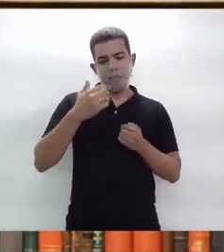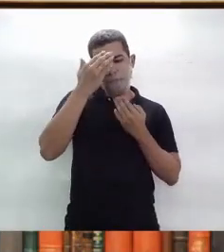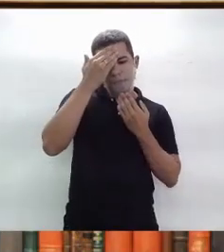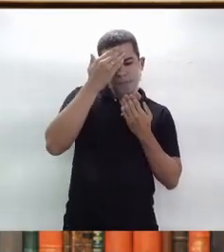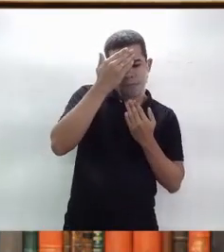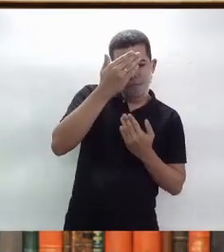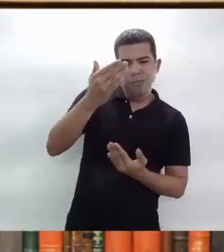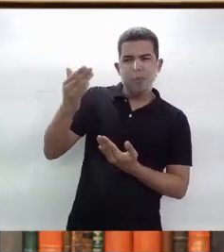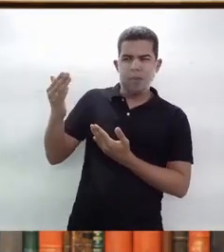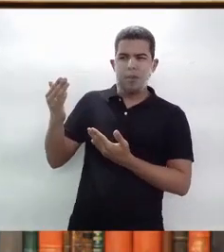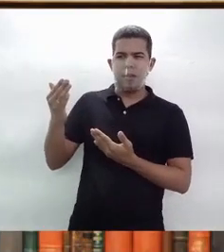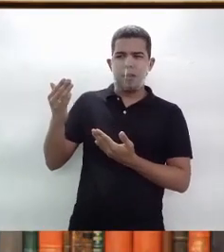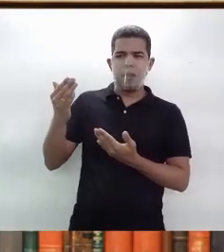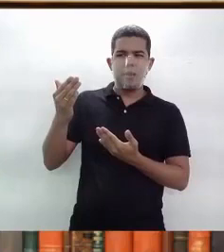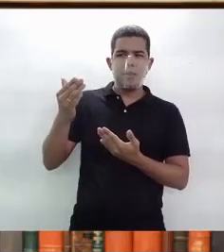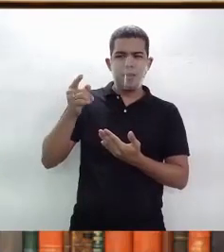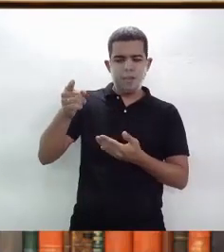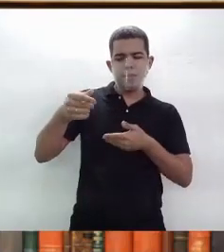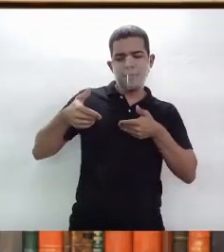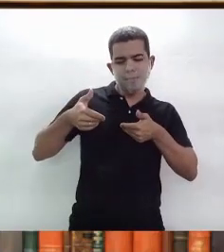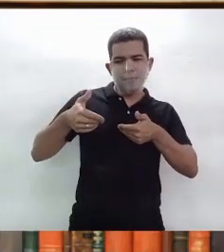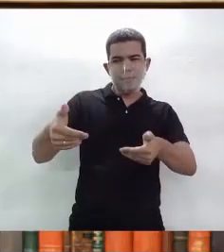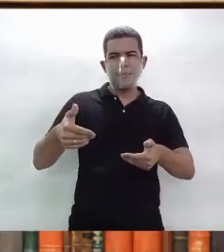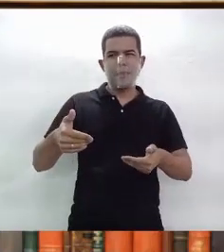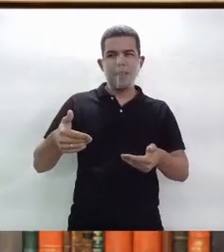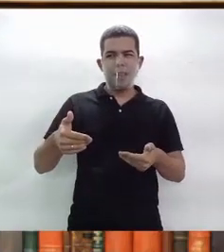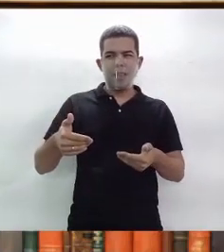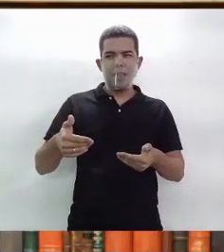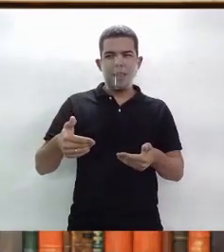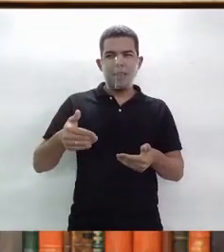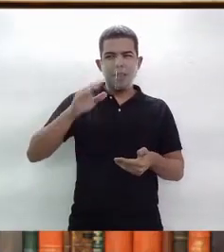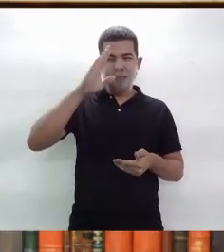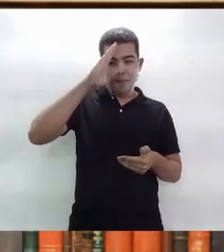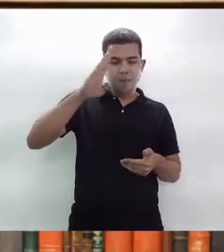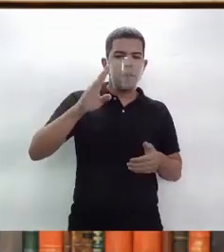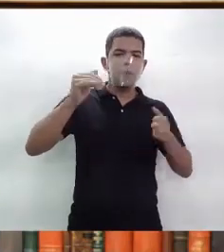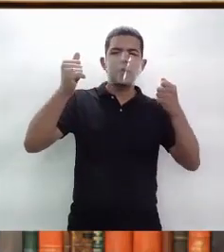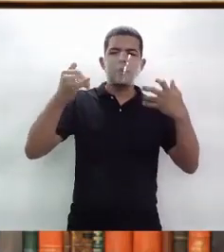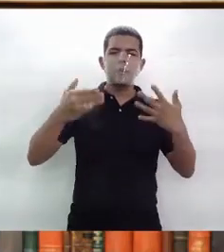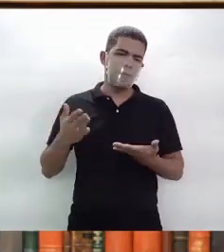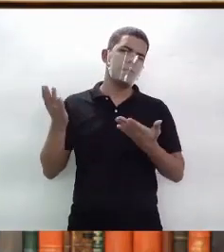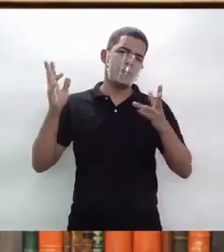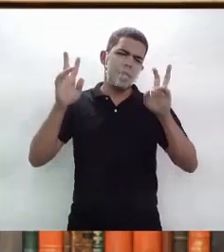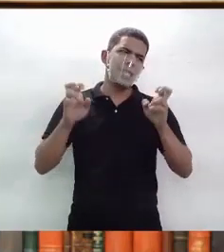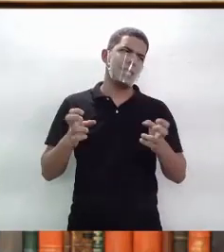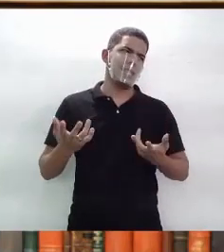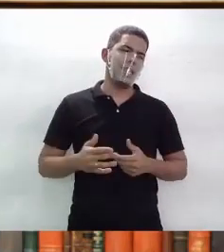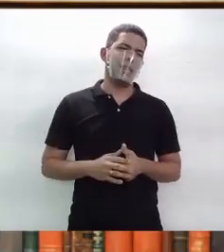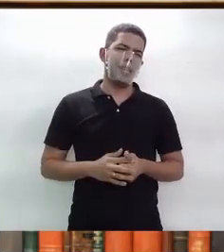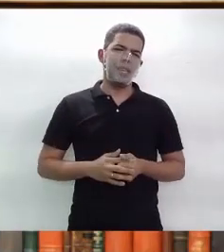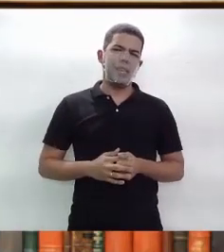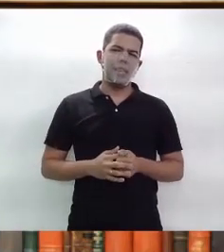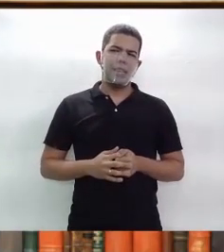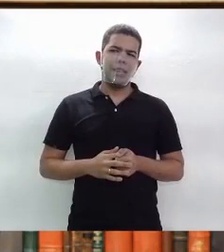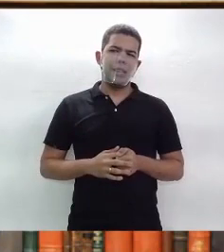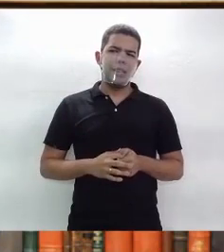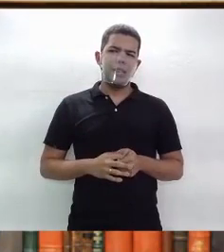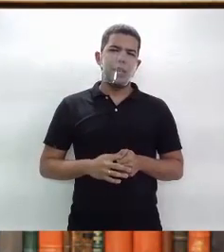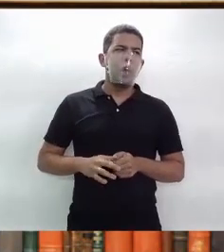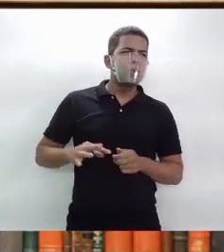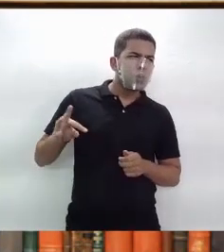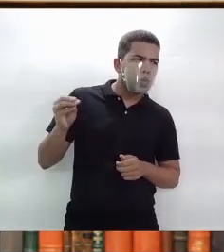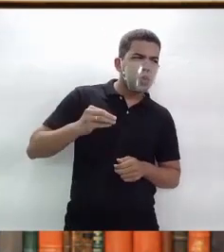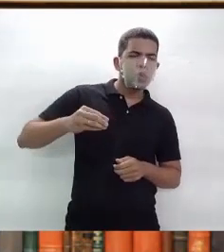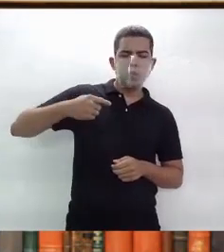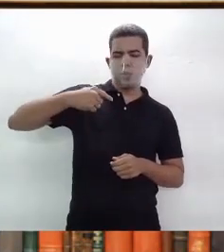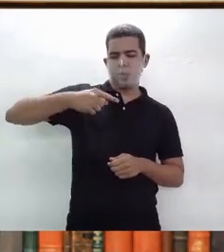assim, o seu convite, né, principalmente para falar sobre isso, porque em tudo que a gente